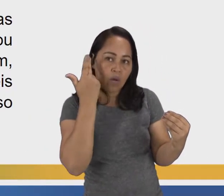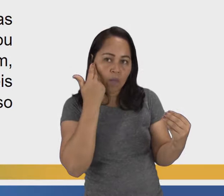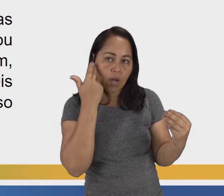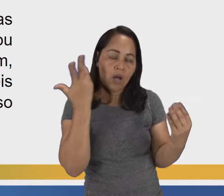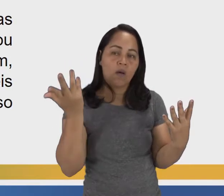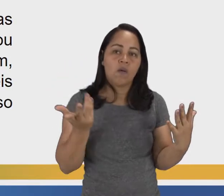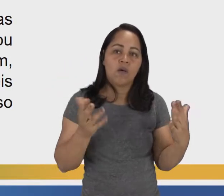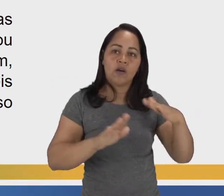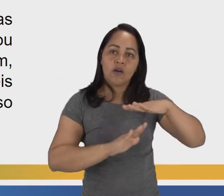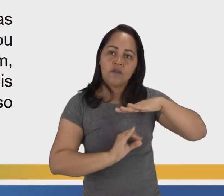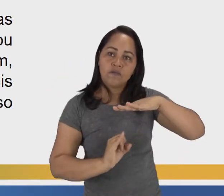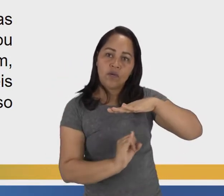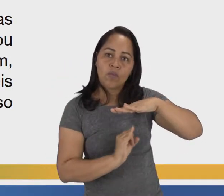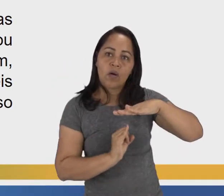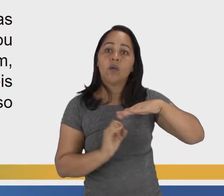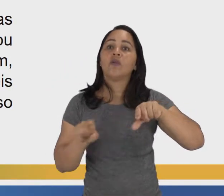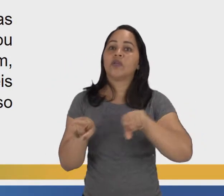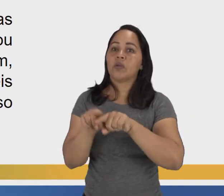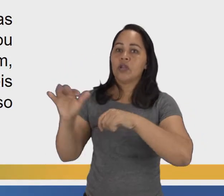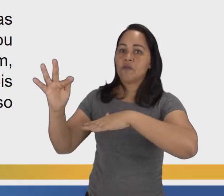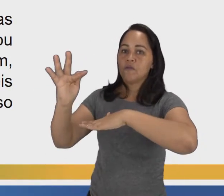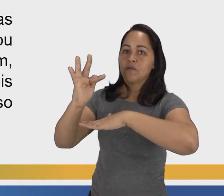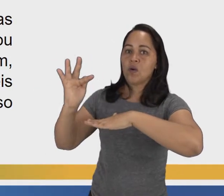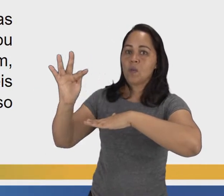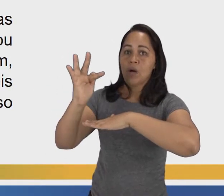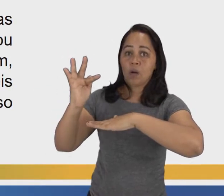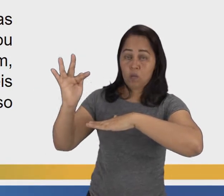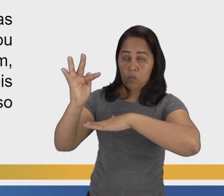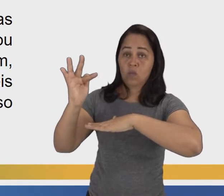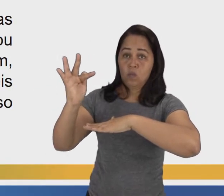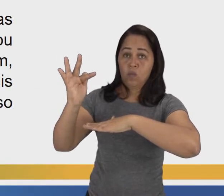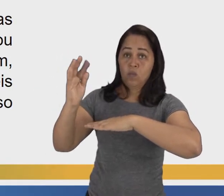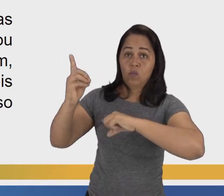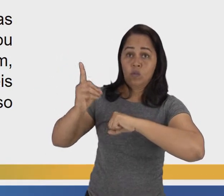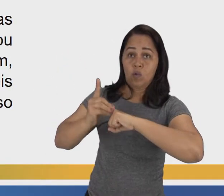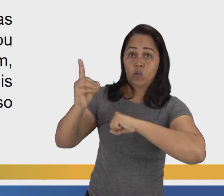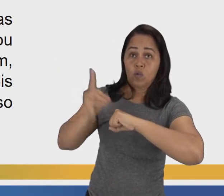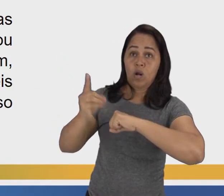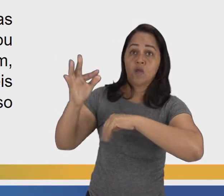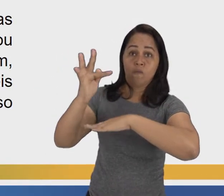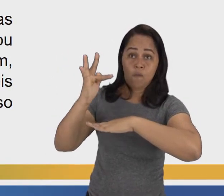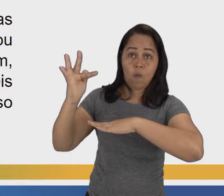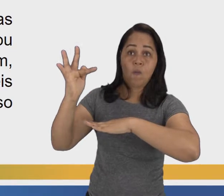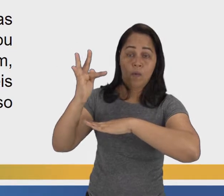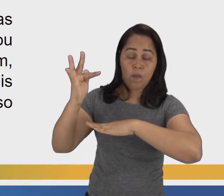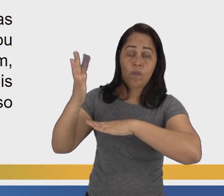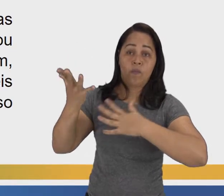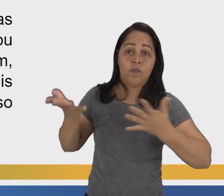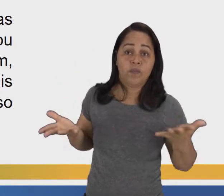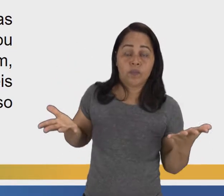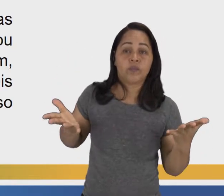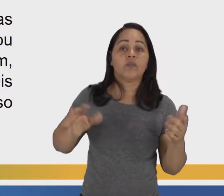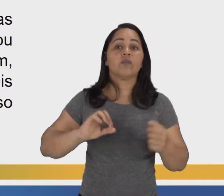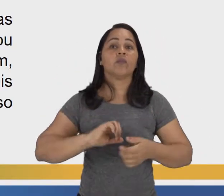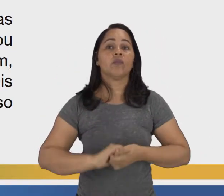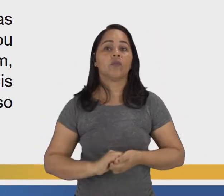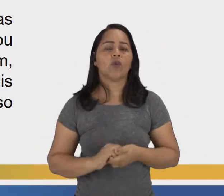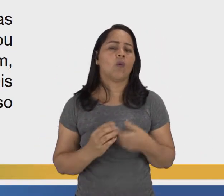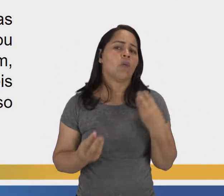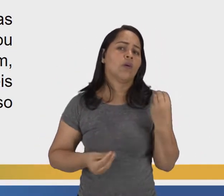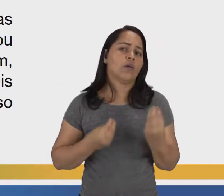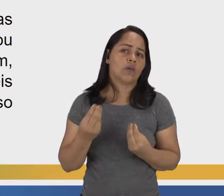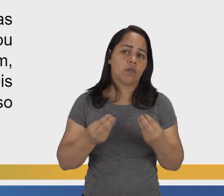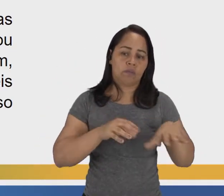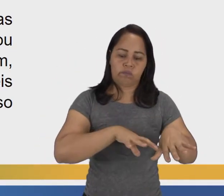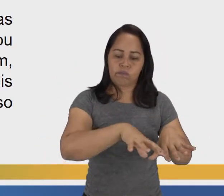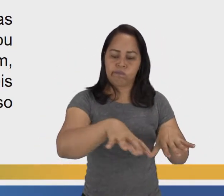de doutorado. Esses modos são produzidos de acordo com as necessidades de cada esfera de